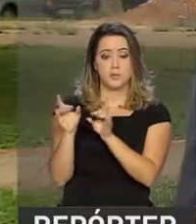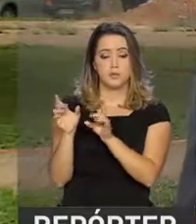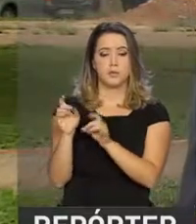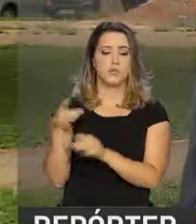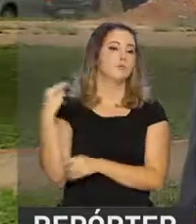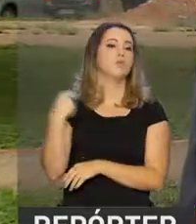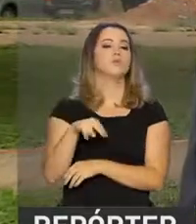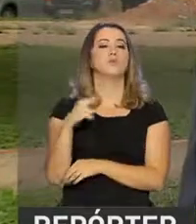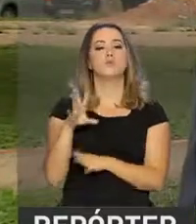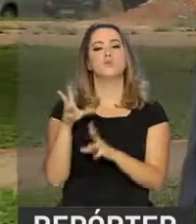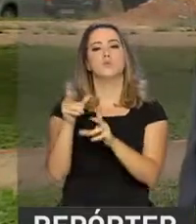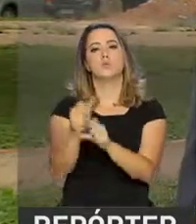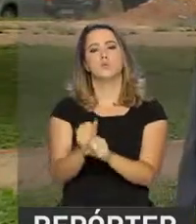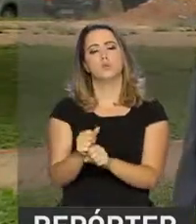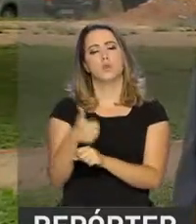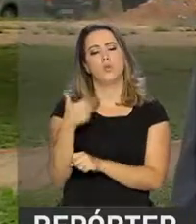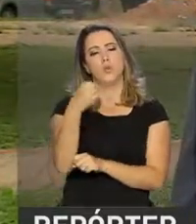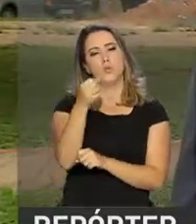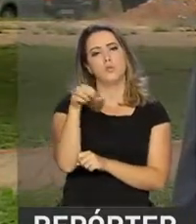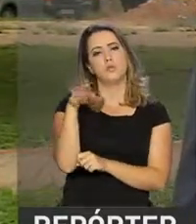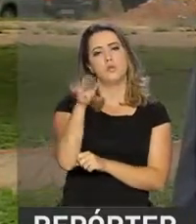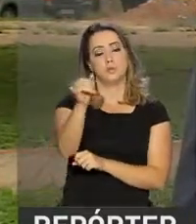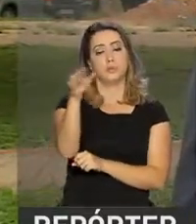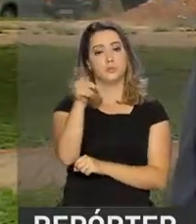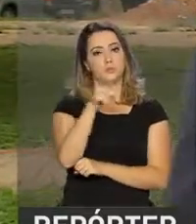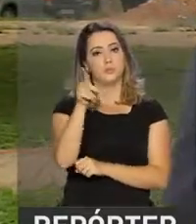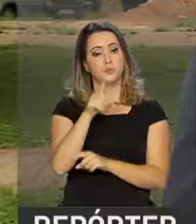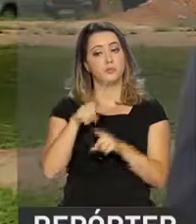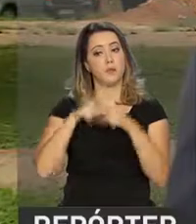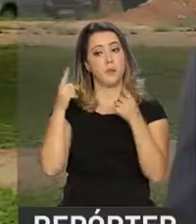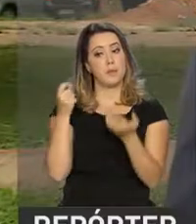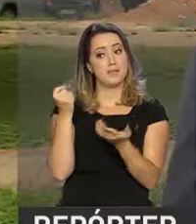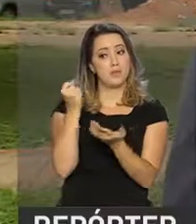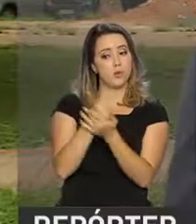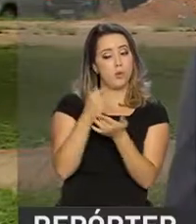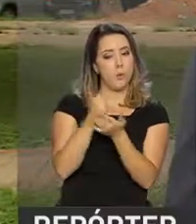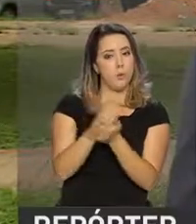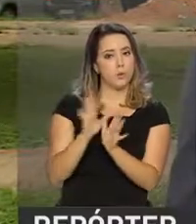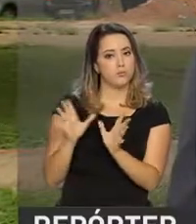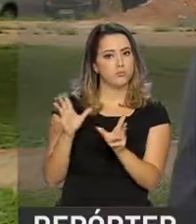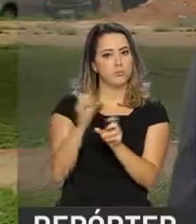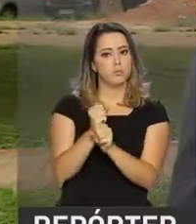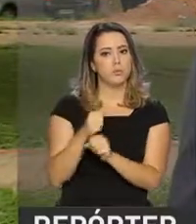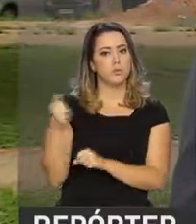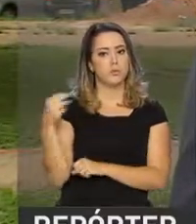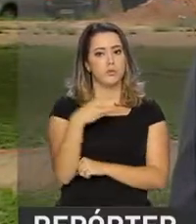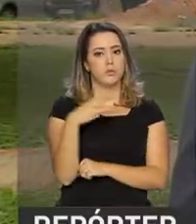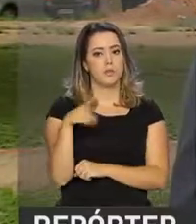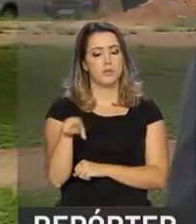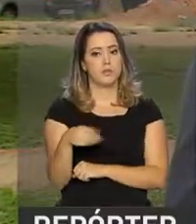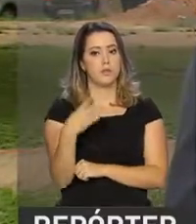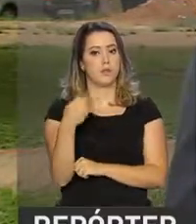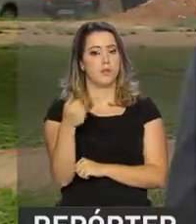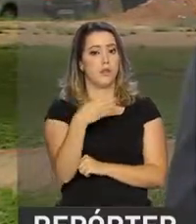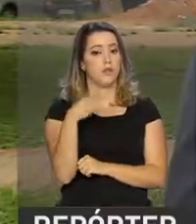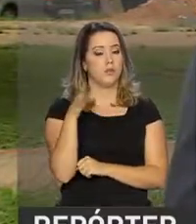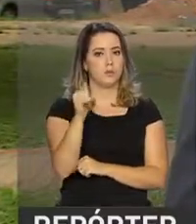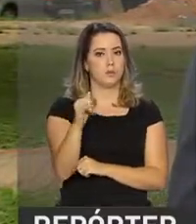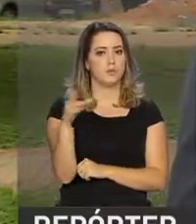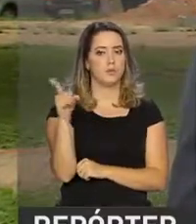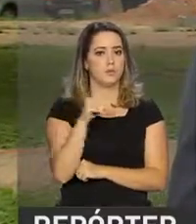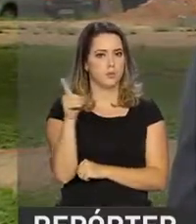totalizaram 16 bilhões de dólares já as importações somaram 13 bilhões de dólares de janeiro